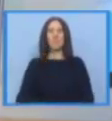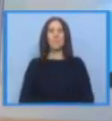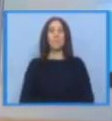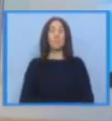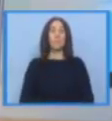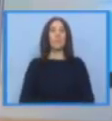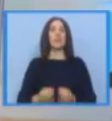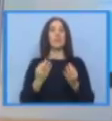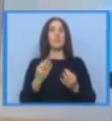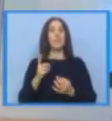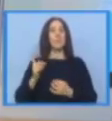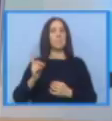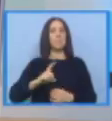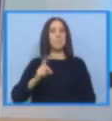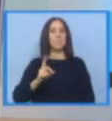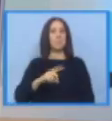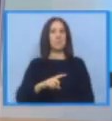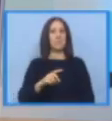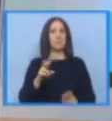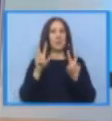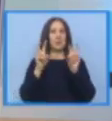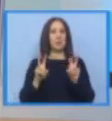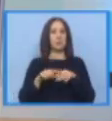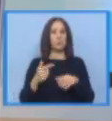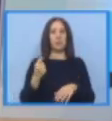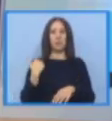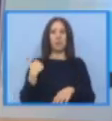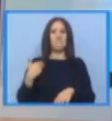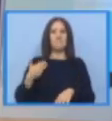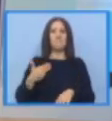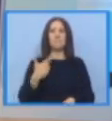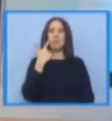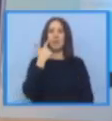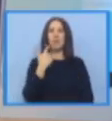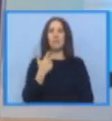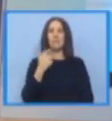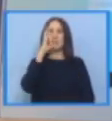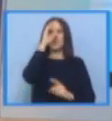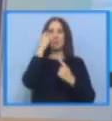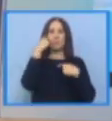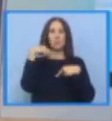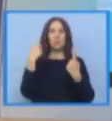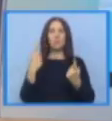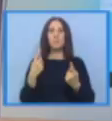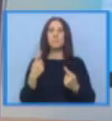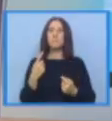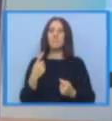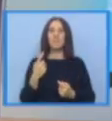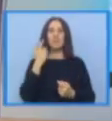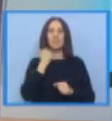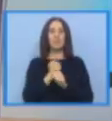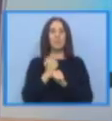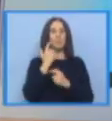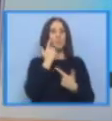facto, esta sucessão de casos agora nos últimos tempos parece ser o Ministério Público a mostrar